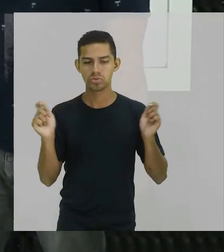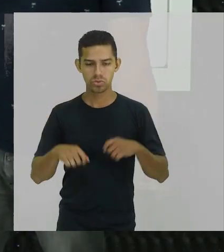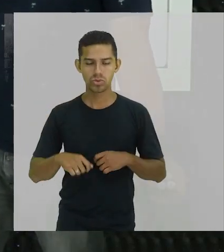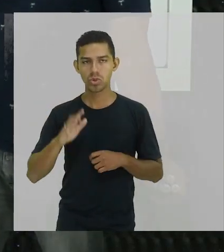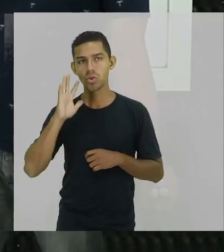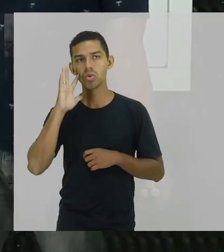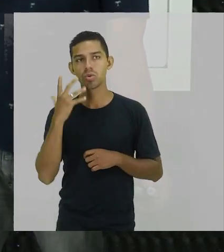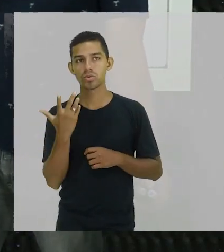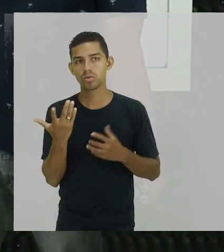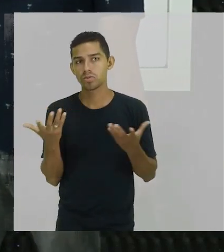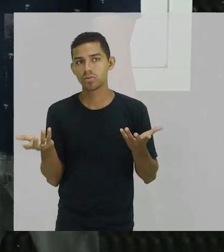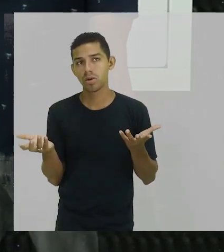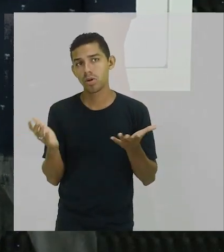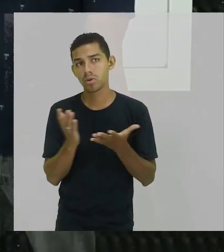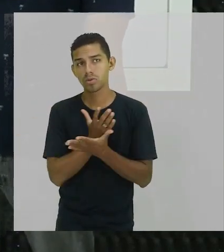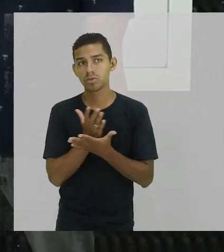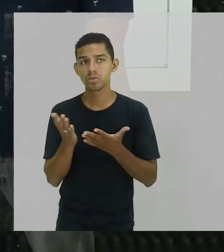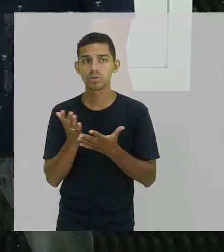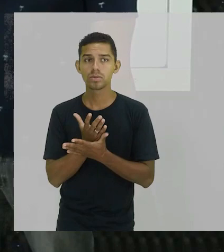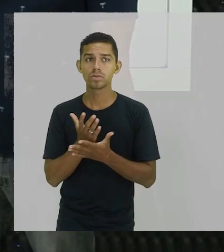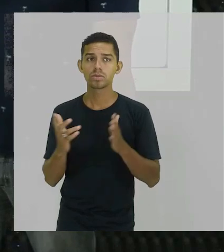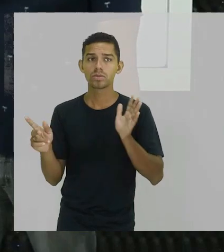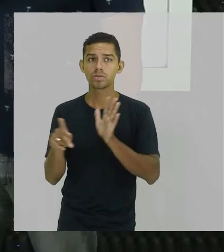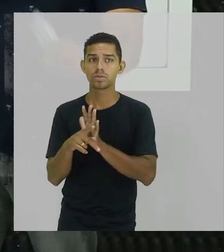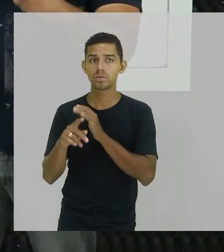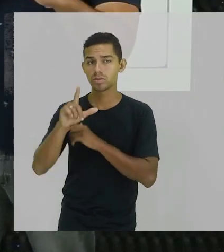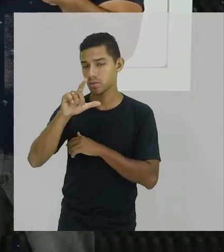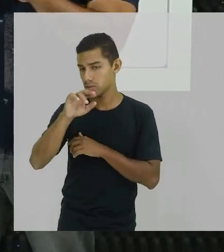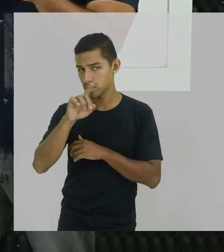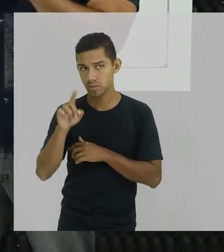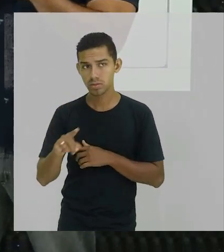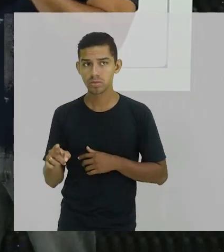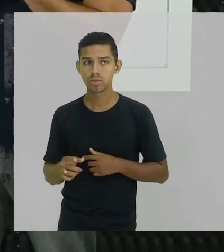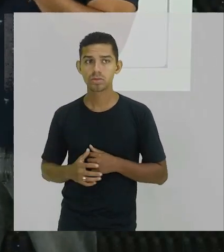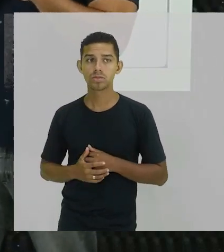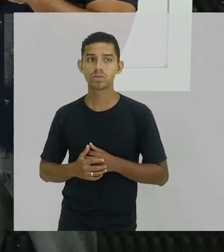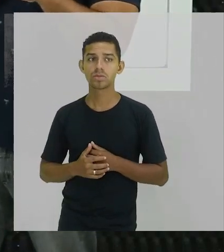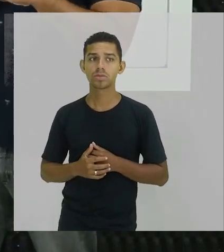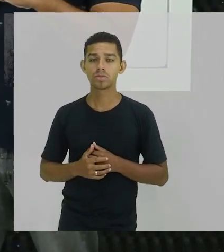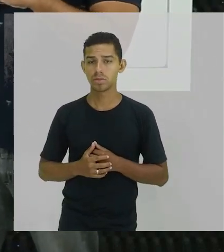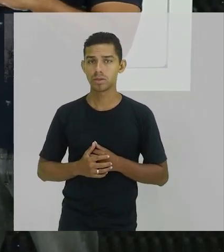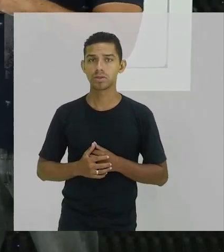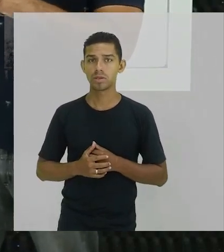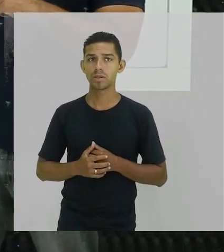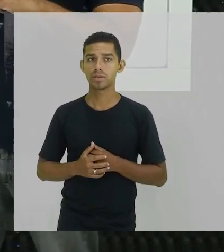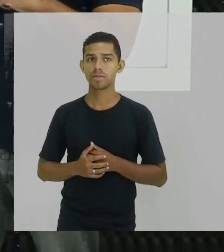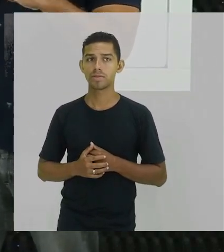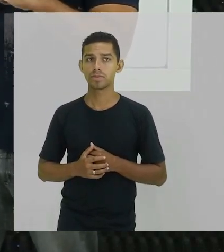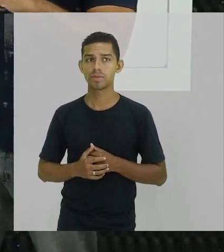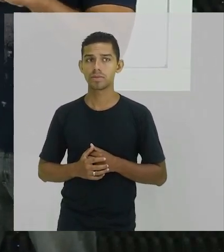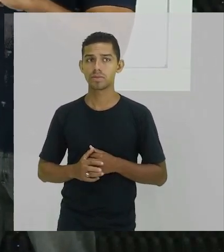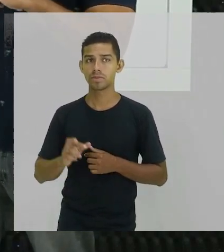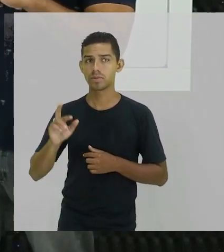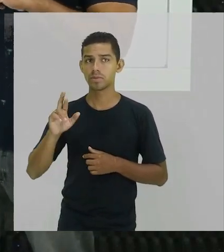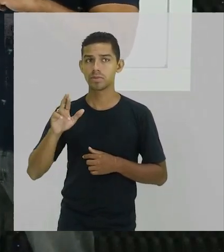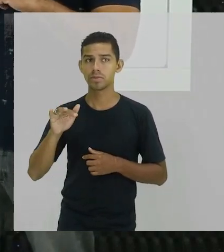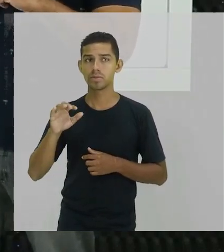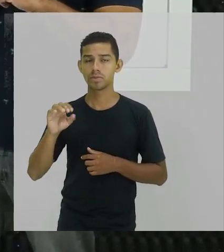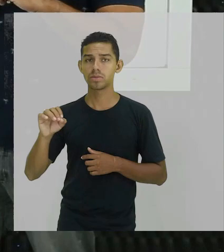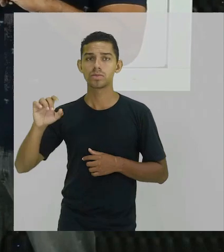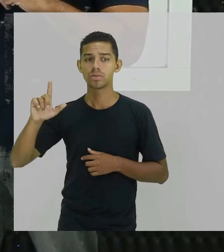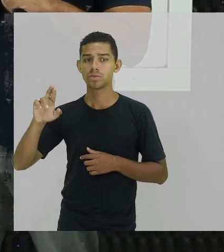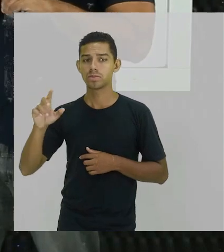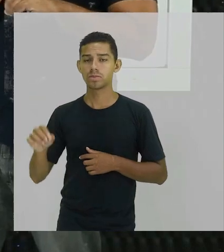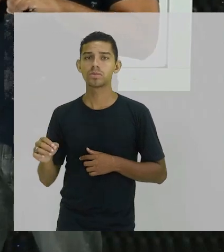certo? Mas tem alguns casos em que com a luz, por exemplo, como nós temos o cruzamento lá dos raios de luz e um não interfere o